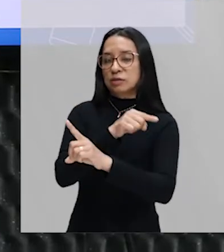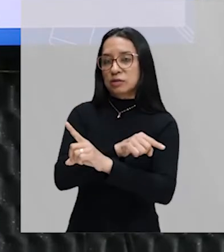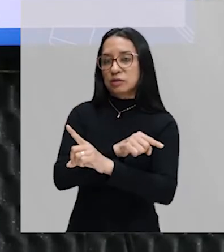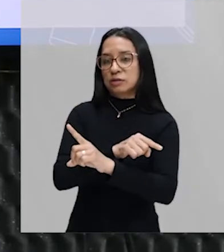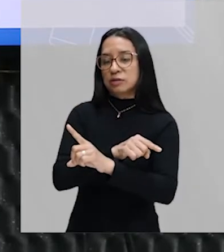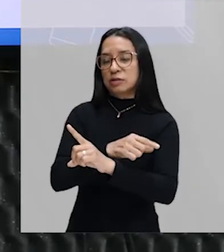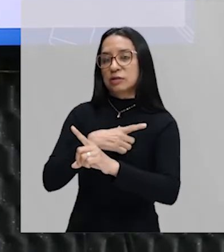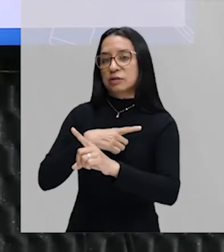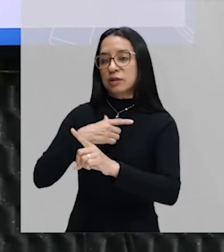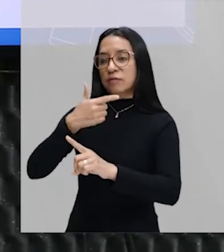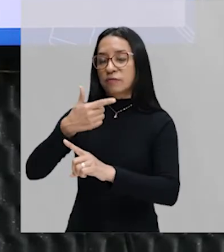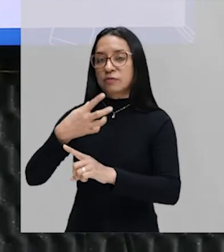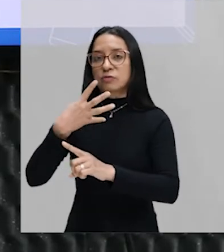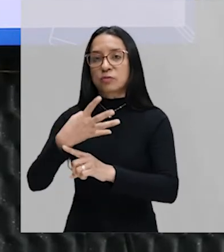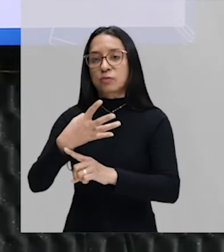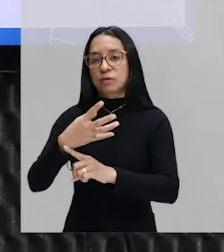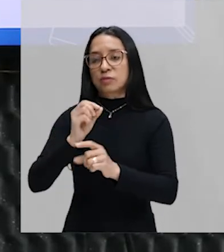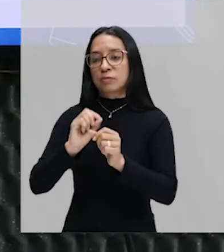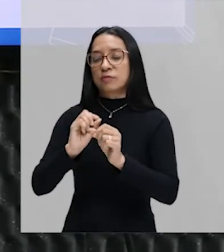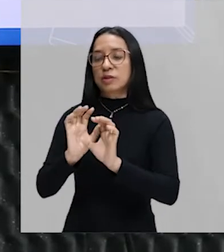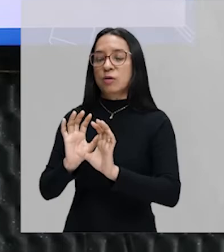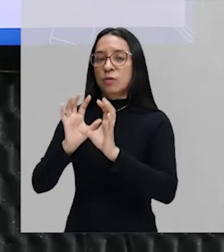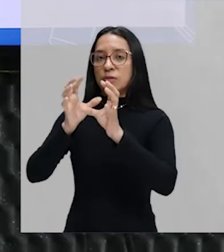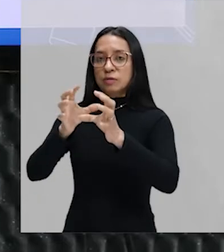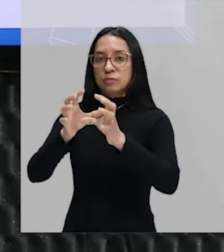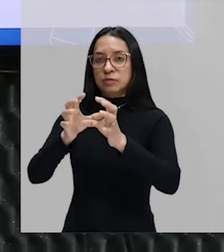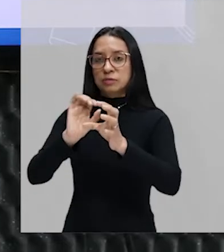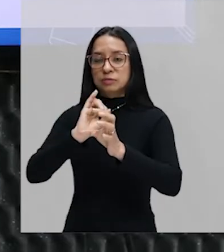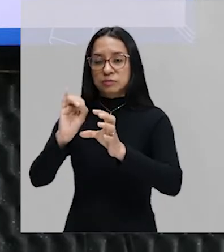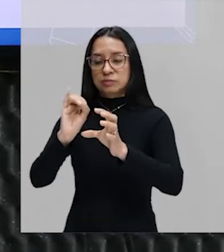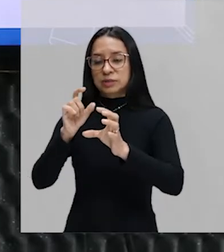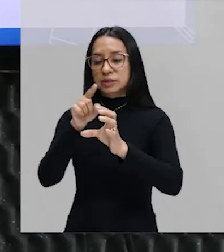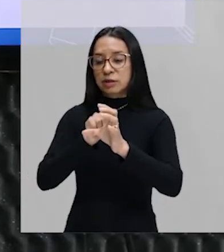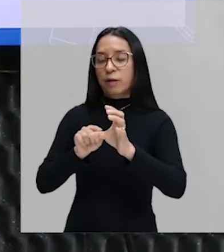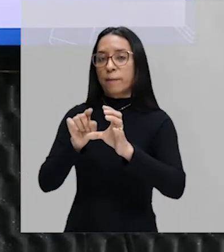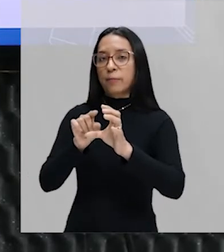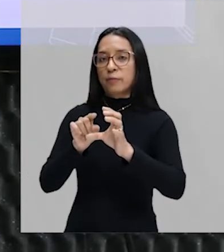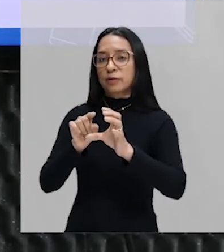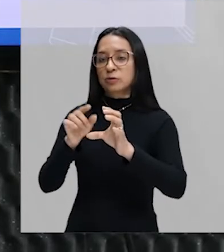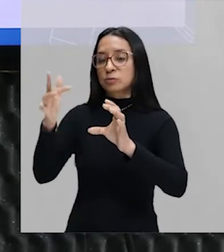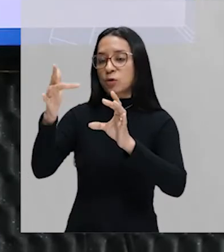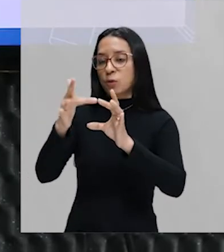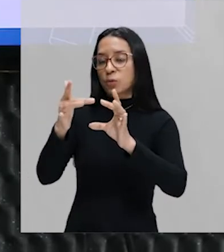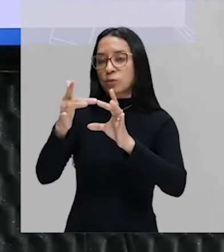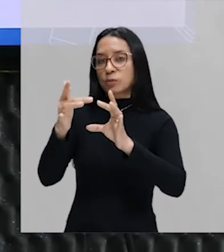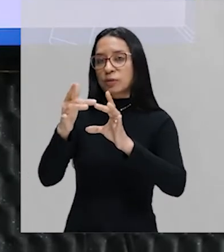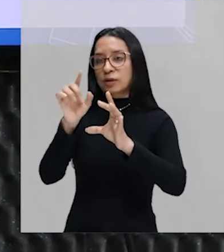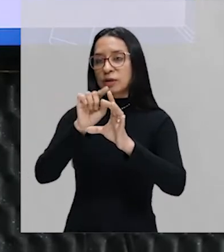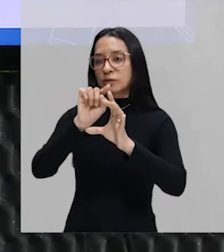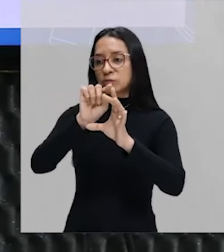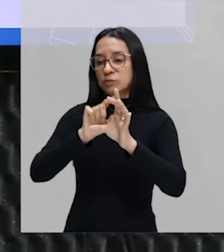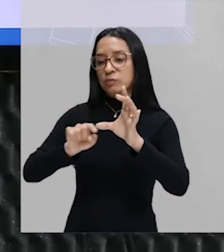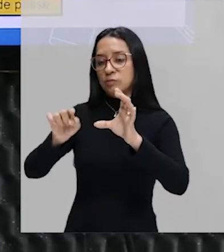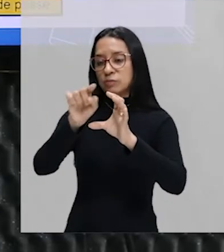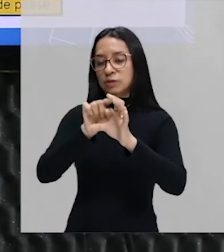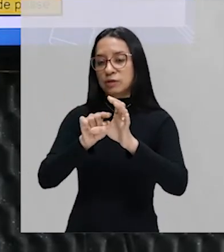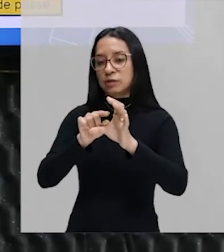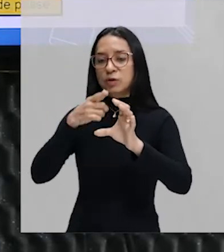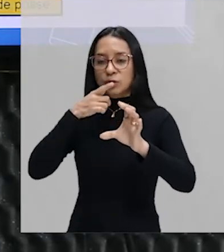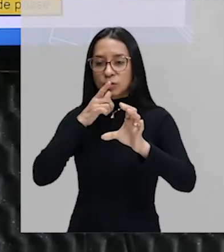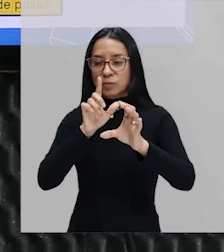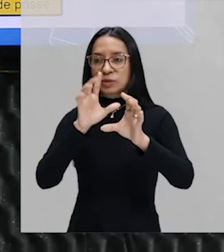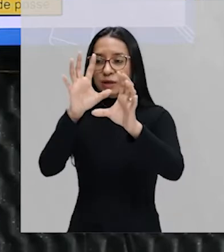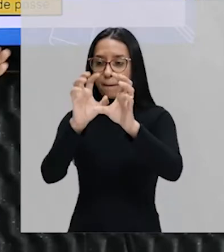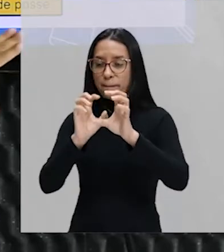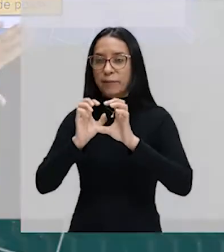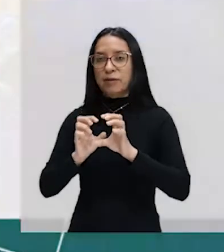24 segundos para realizar um arremesso. Caso essa bola toque no aro e eu consiga pegar o rebote, esse tempo